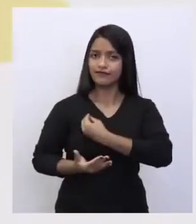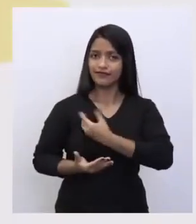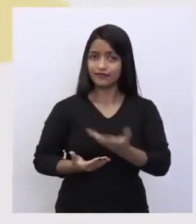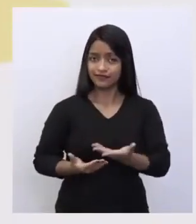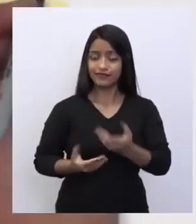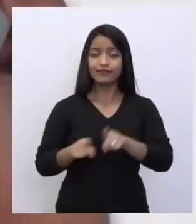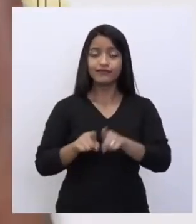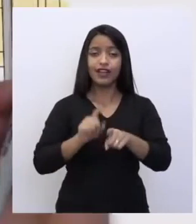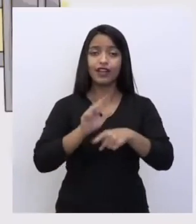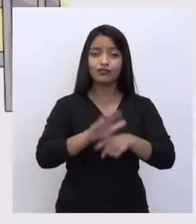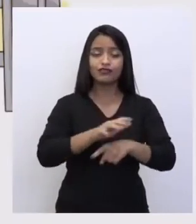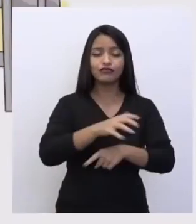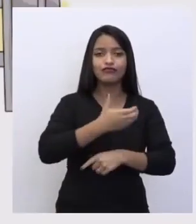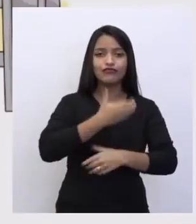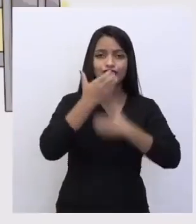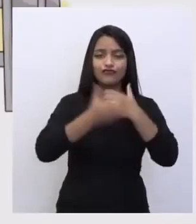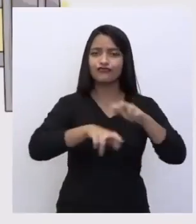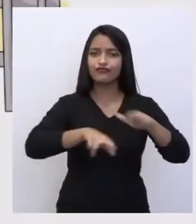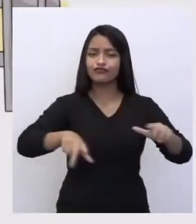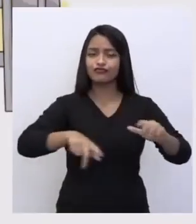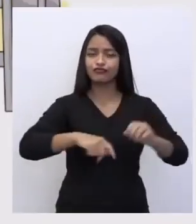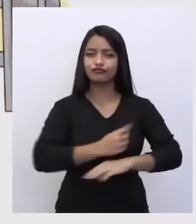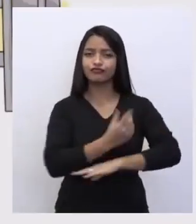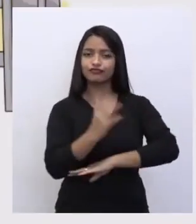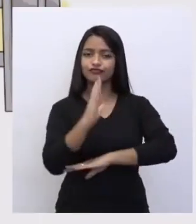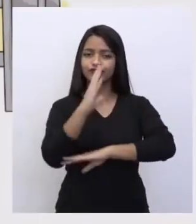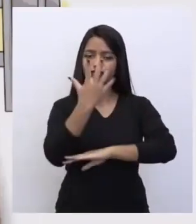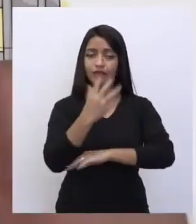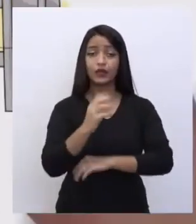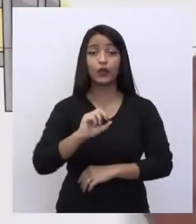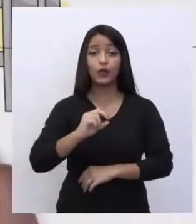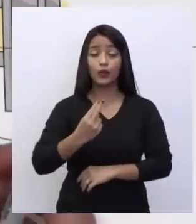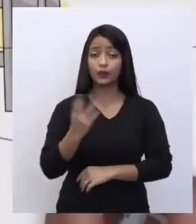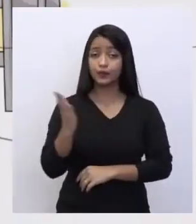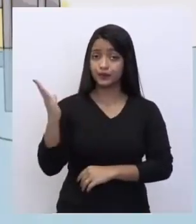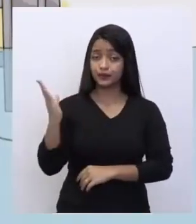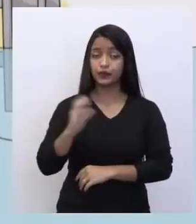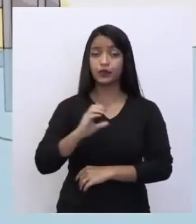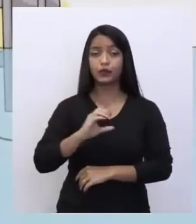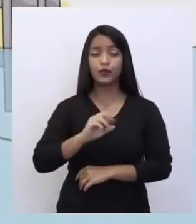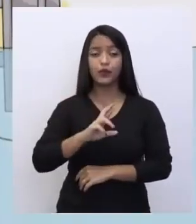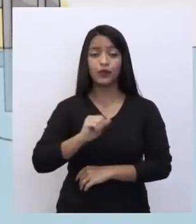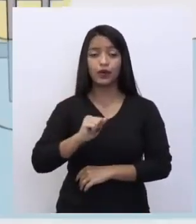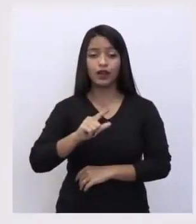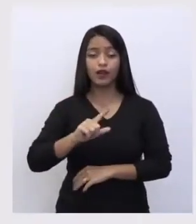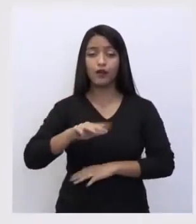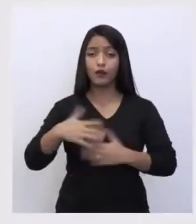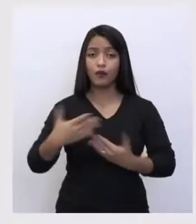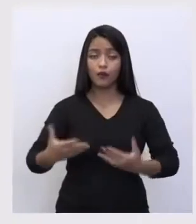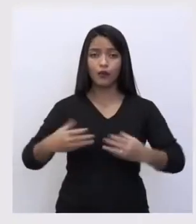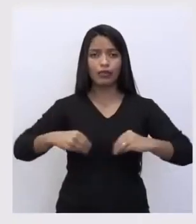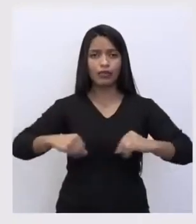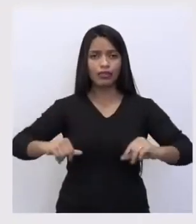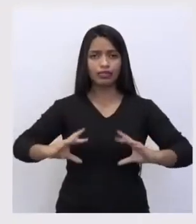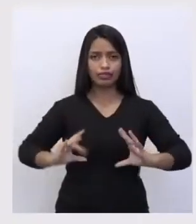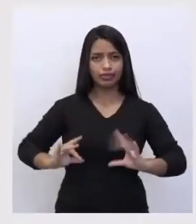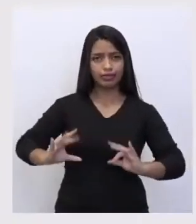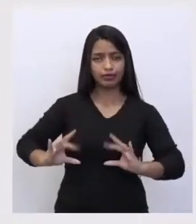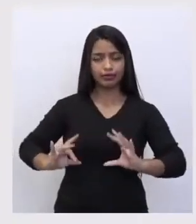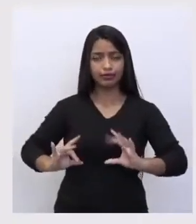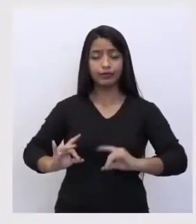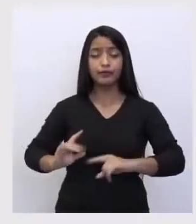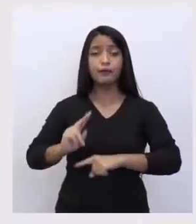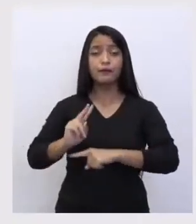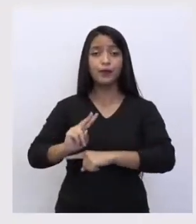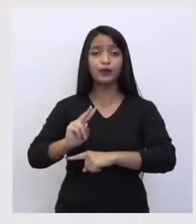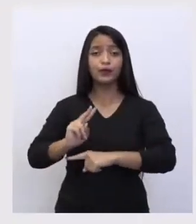Ou quando corais e manguezais funcionam como barreiras que detêm o avanço do mar sobre ilhas e continentes. Ou seja,